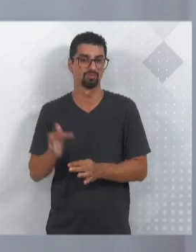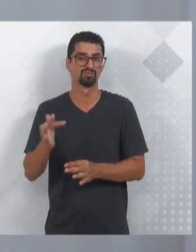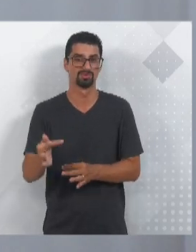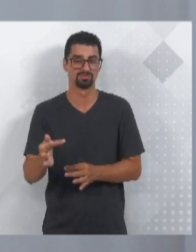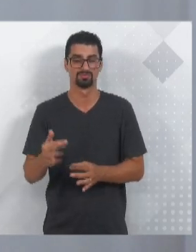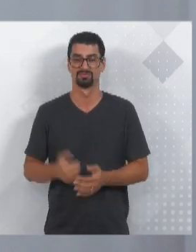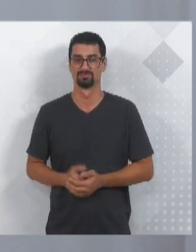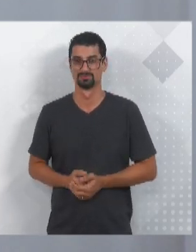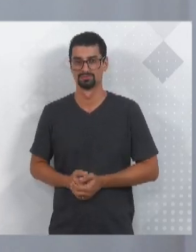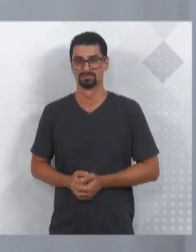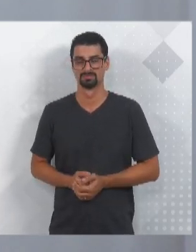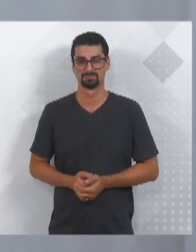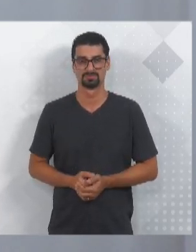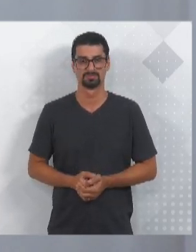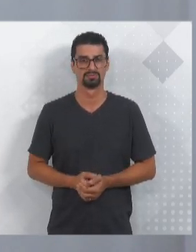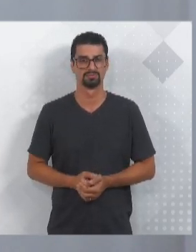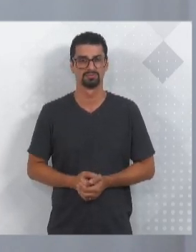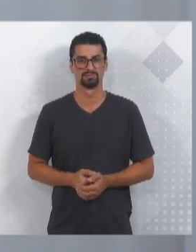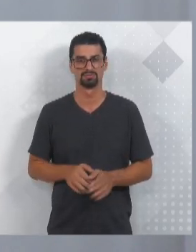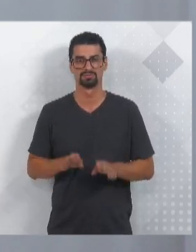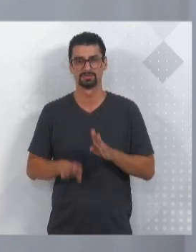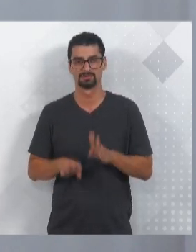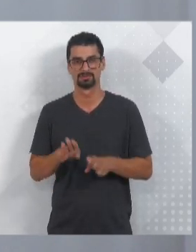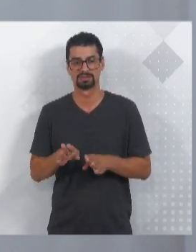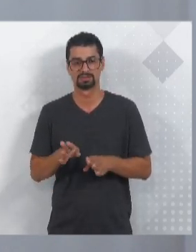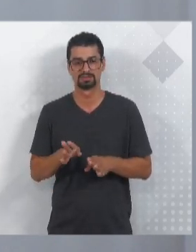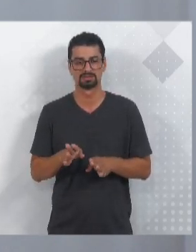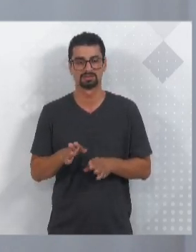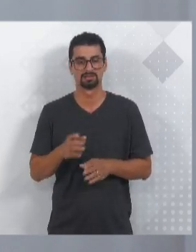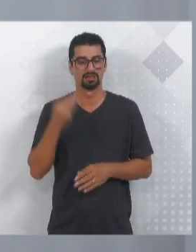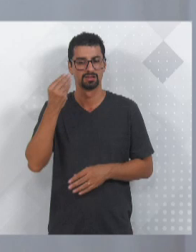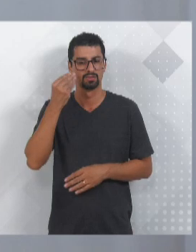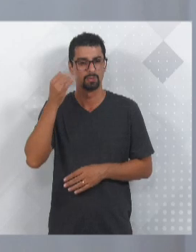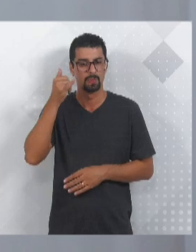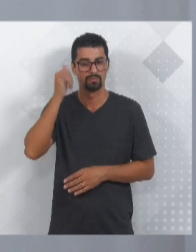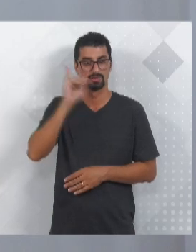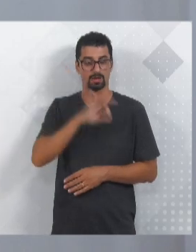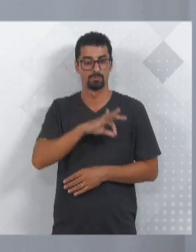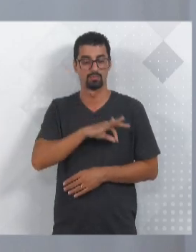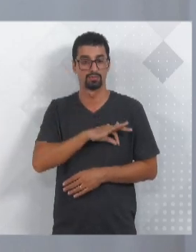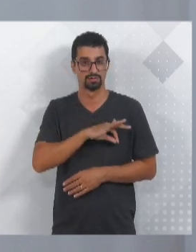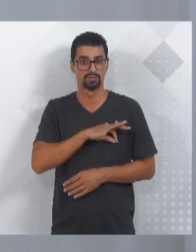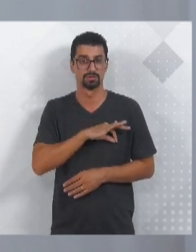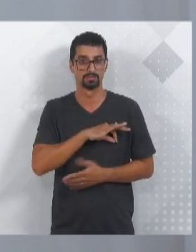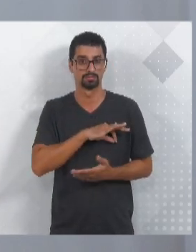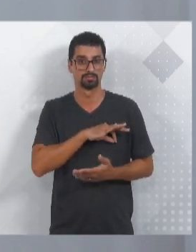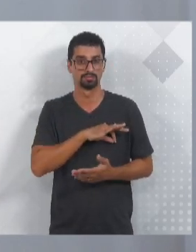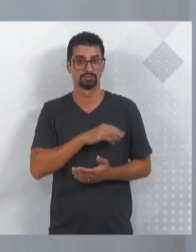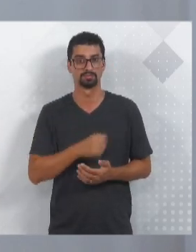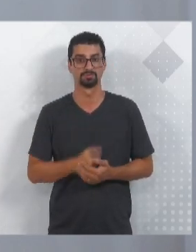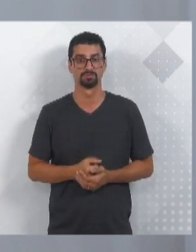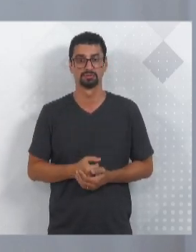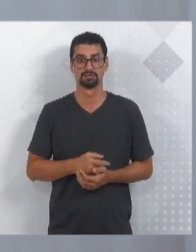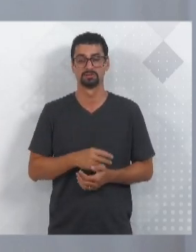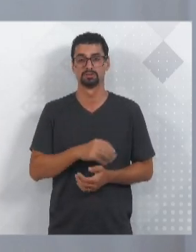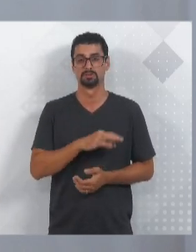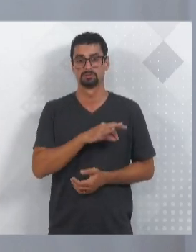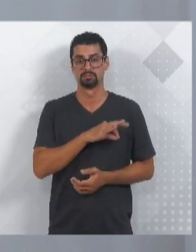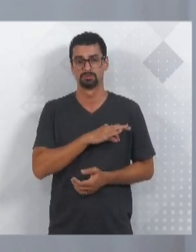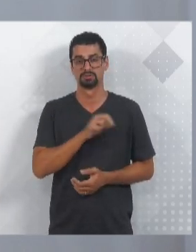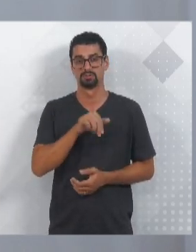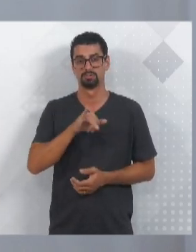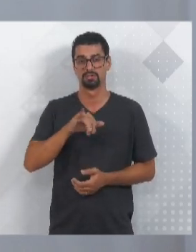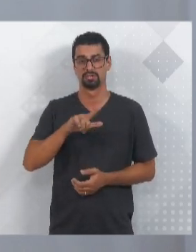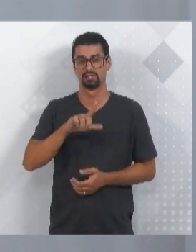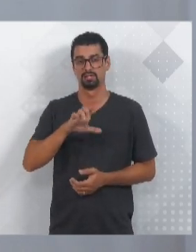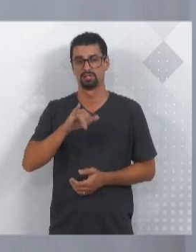Então, muitas vezes, de forma preventiva, a polícia militar, a polícia civil, junto com a